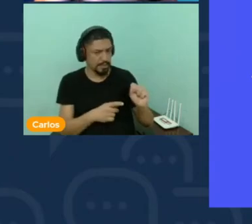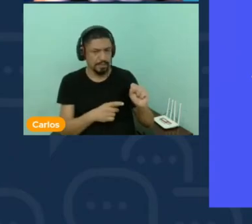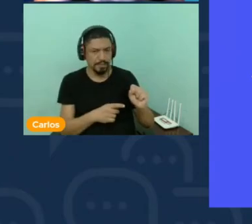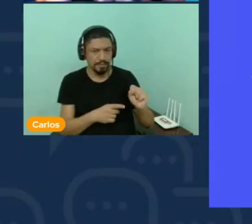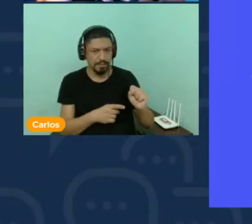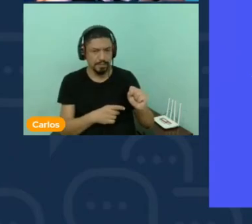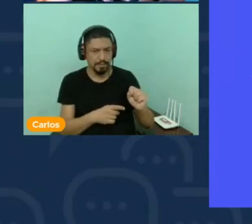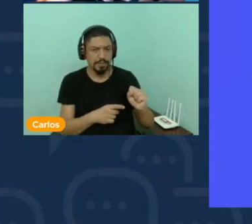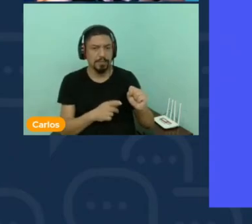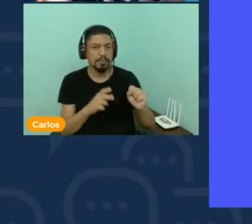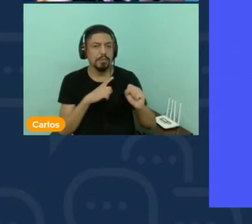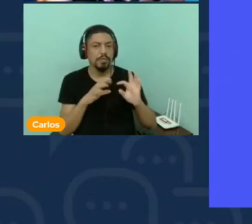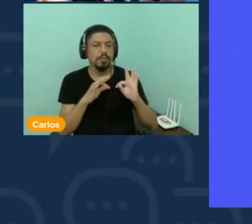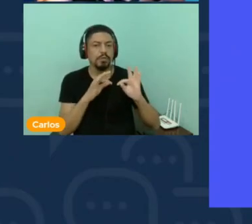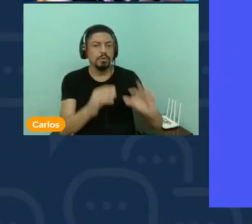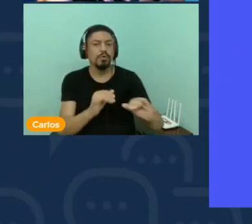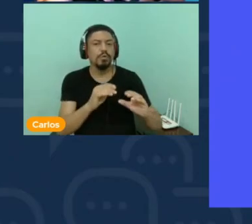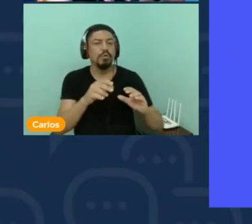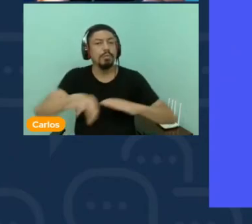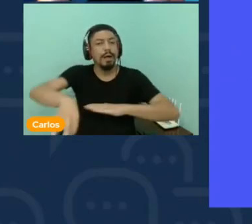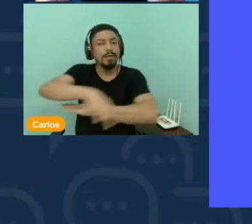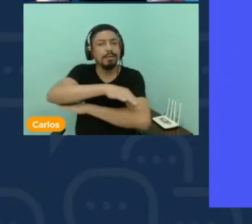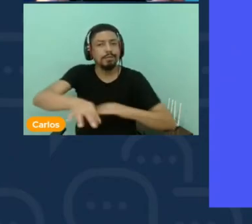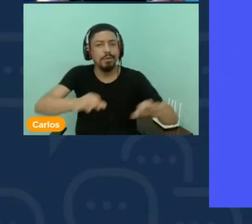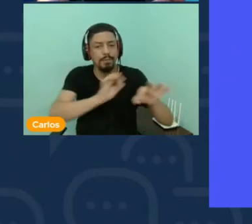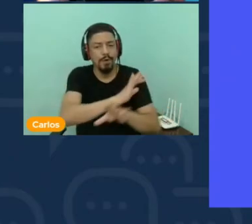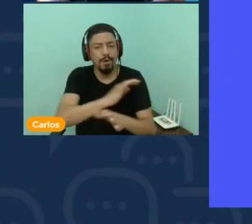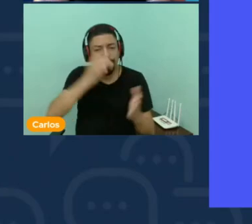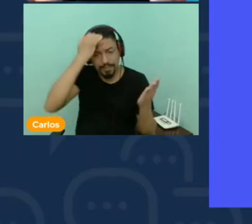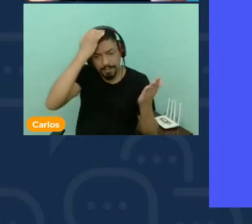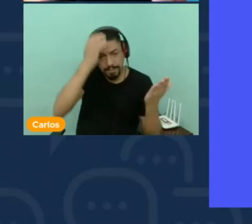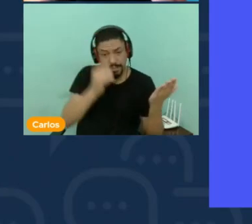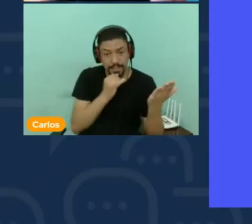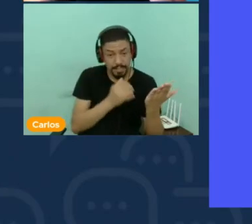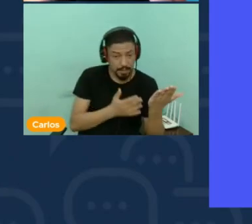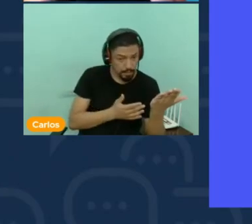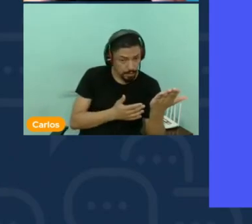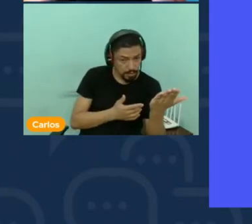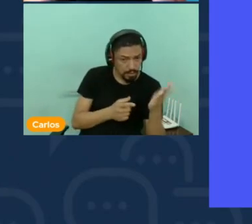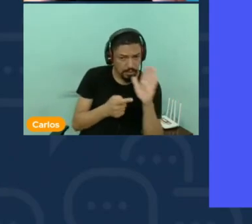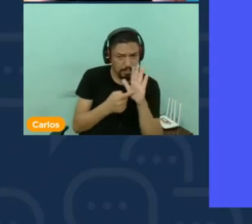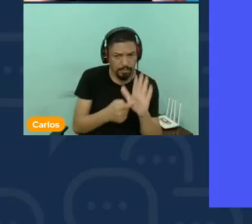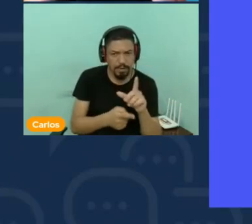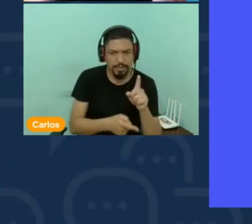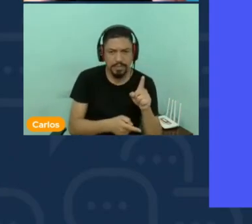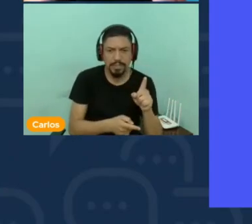arquitetura provisionada. Esse exemplo aqui, pessoal, traz, né,